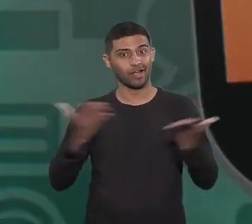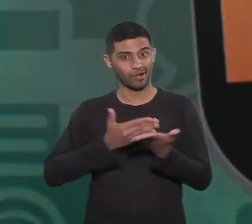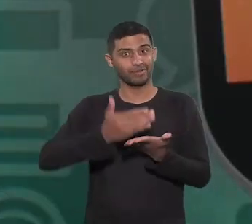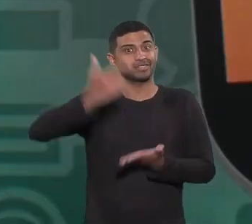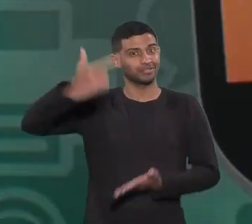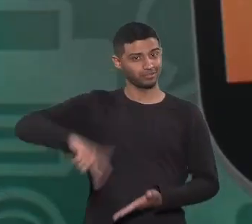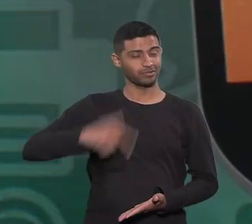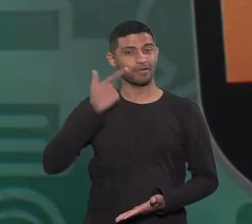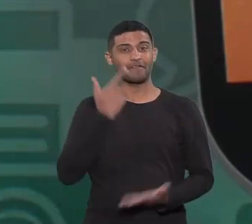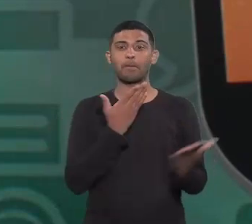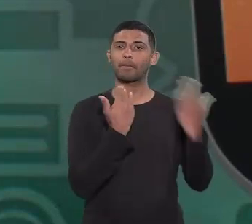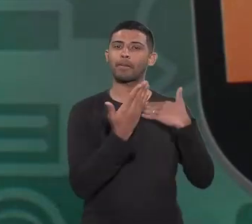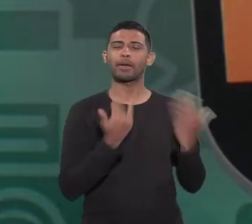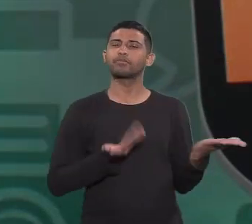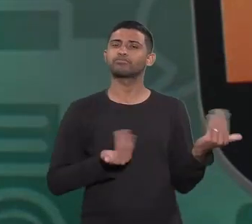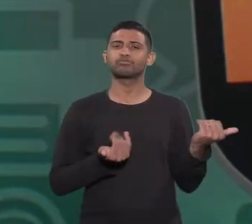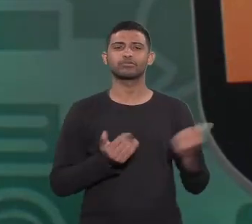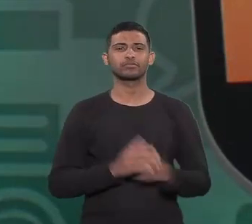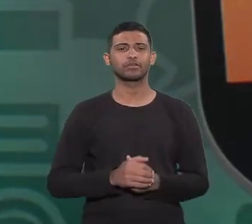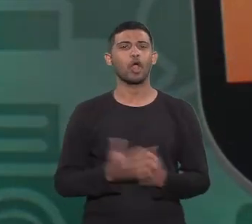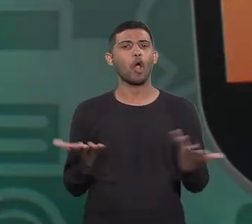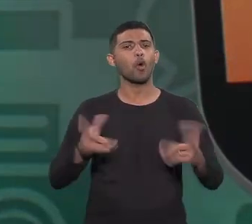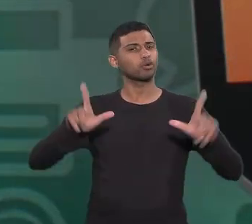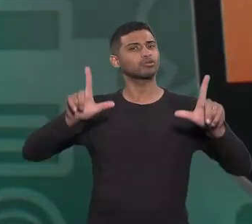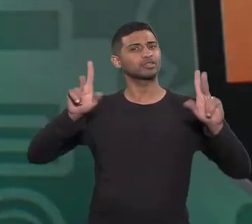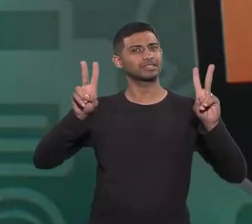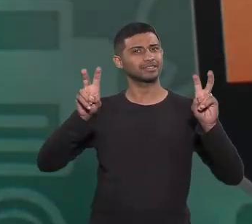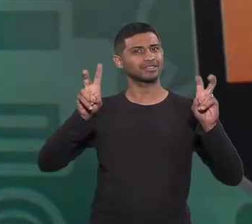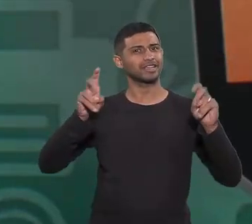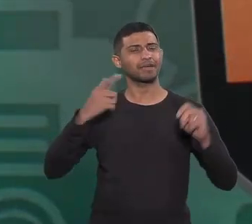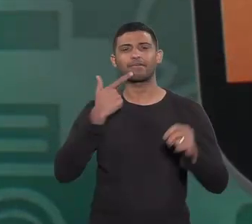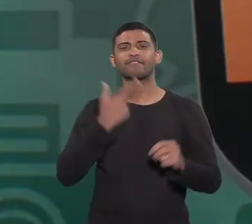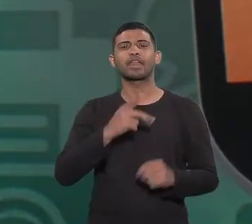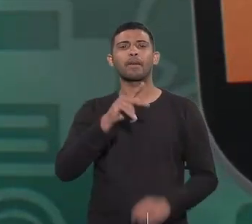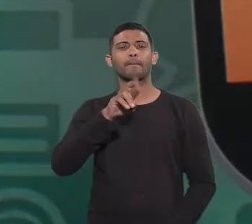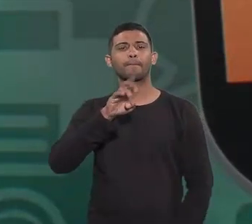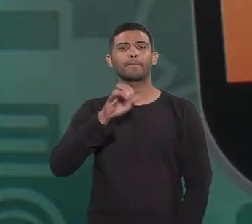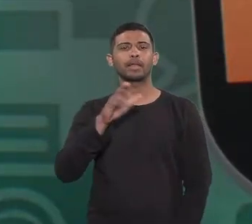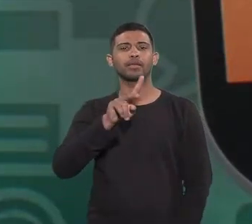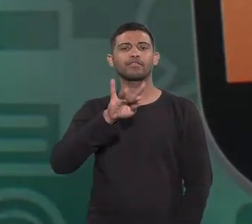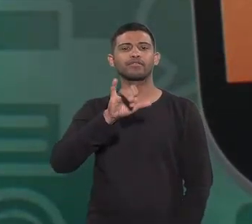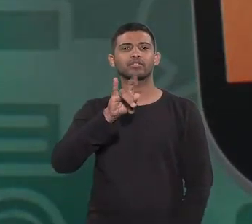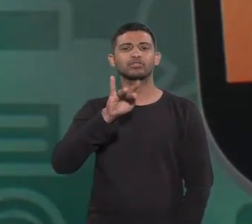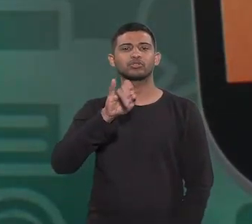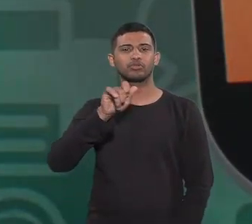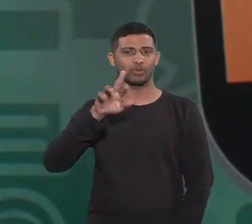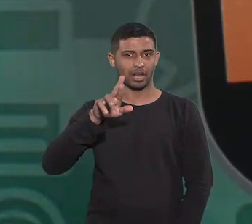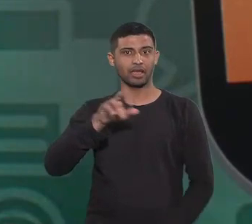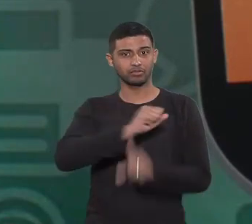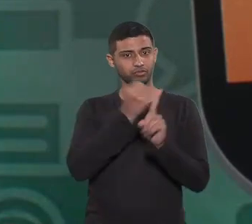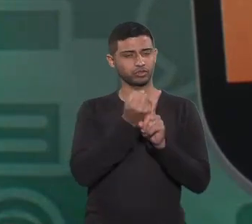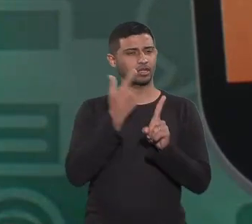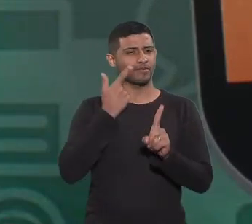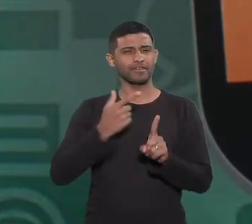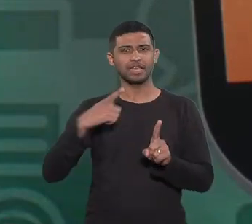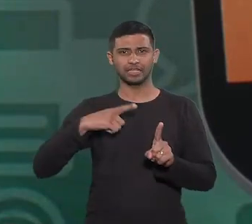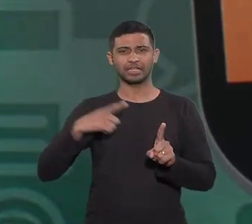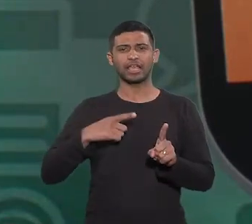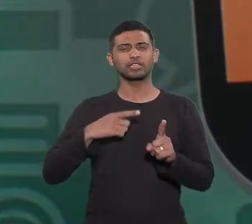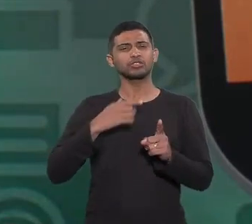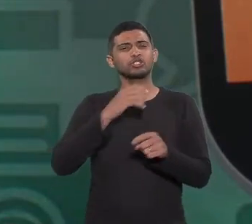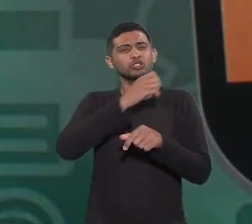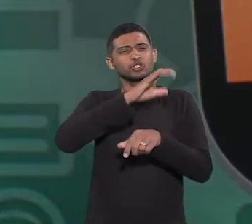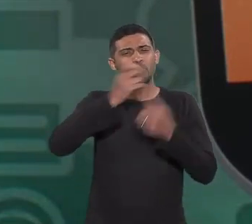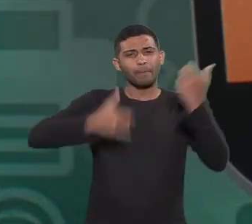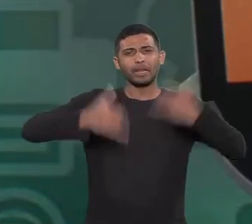Olá, está começando mais um Papo de Juventude, que hoje vai falar sobre o pré-vestibular social. Para debater como esses cursos